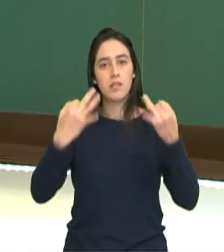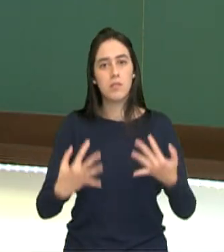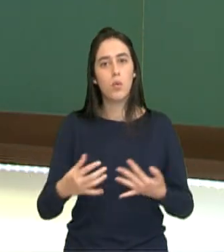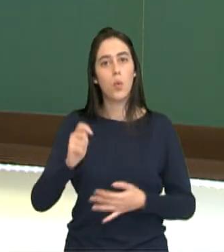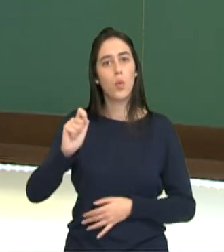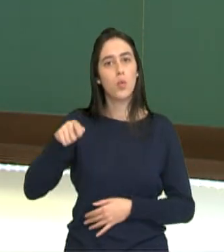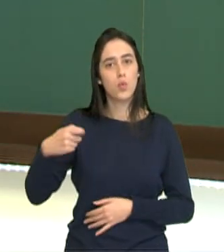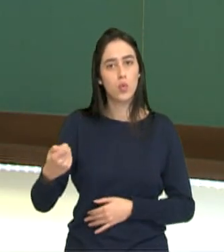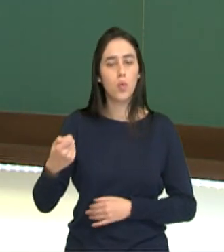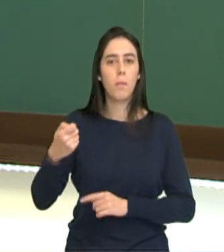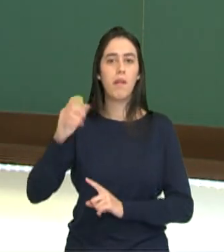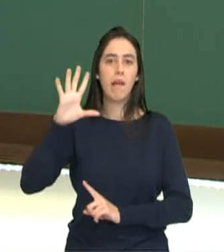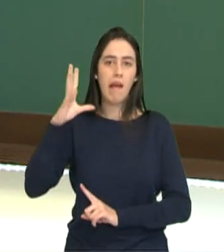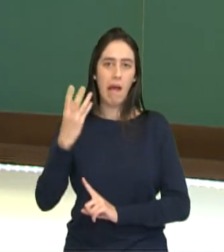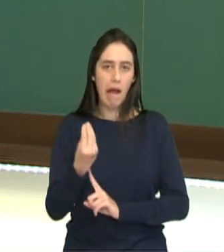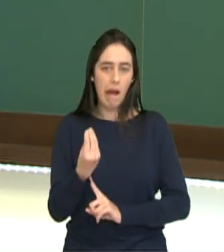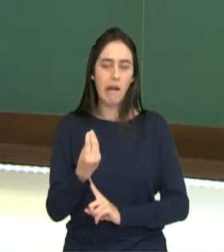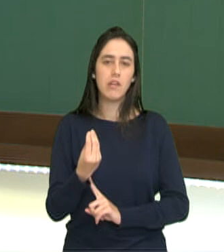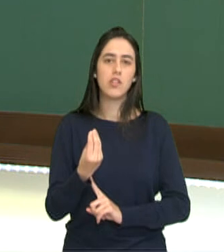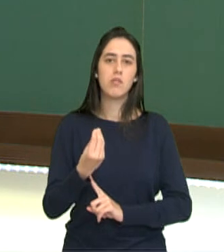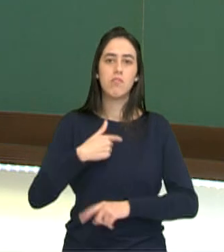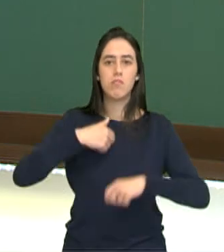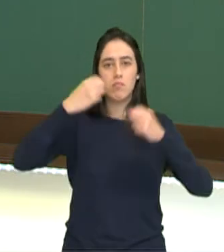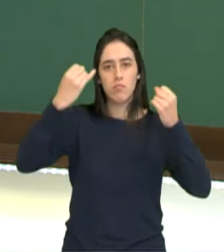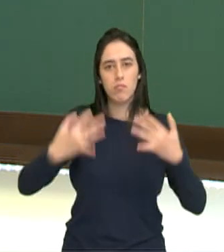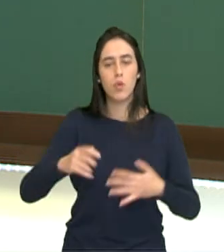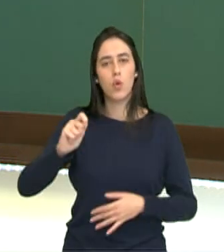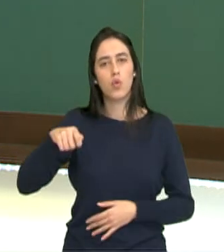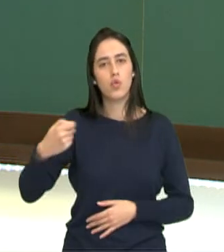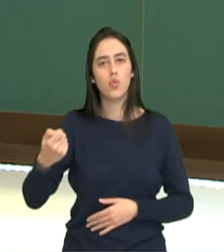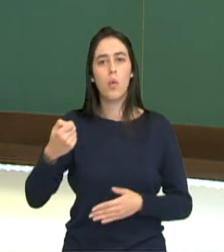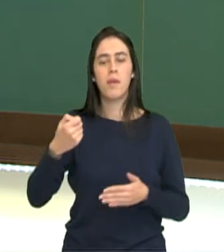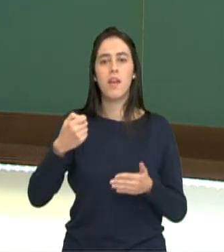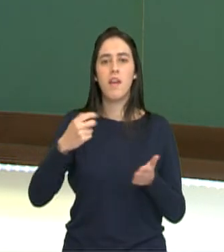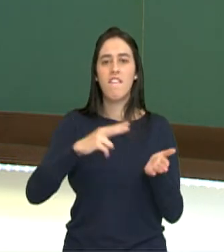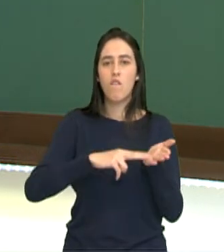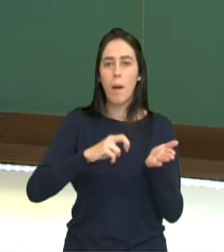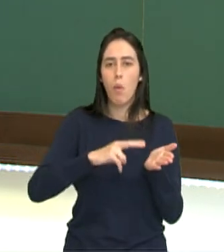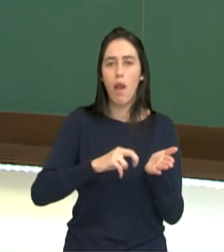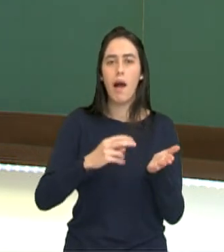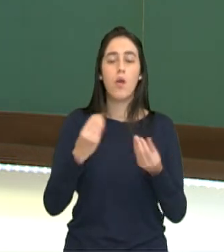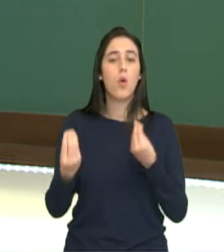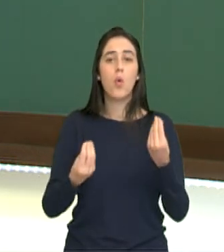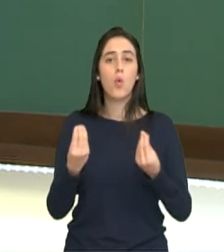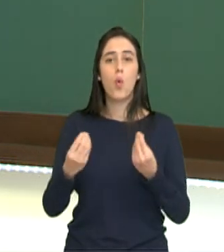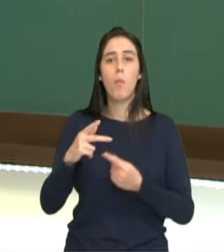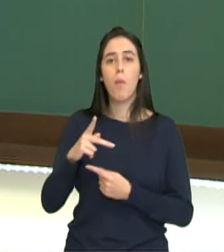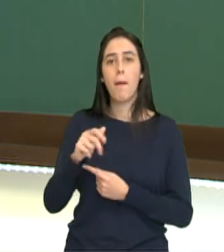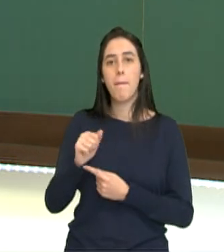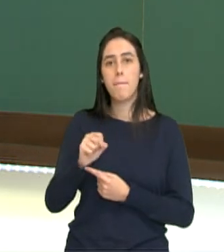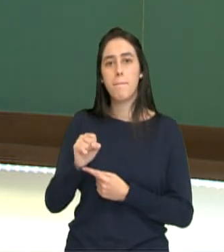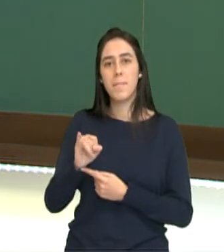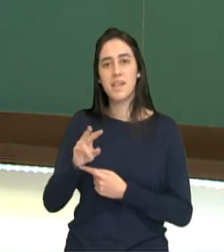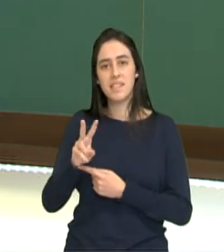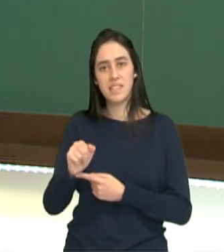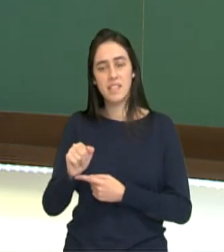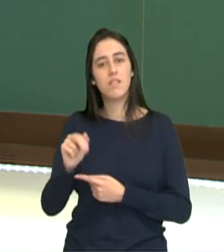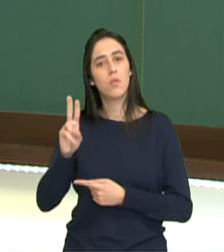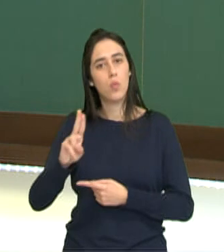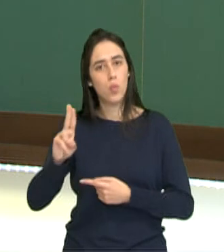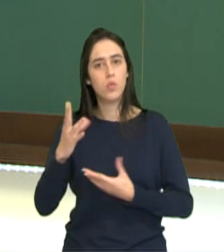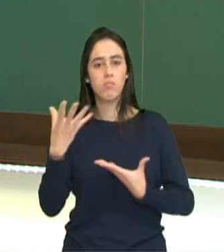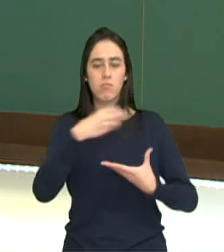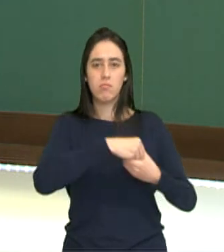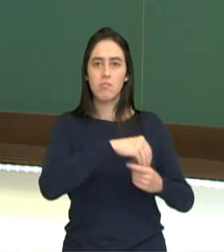sobre arte, né? Falamos de vocabulário relacionado à arte, né? De como a voz passiva é utilizada para falar de trabalhos artísticos,